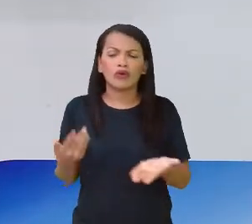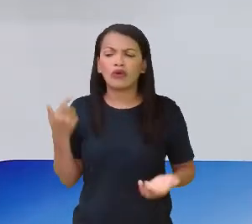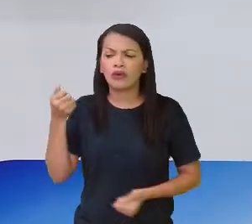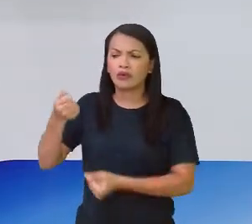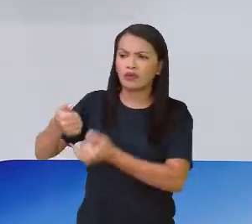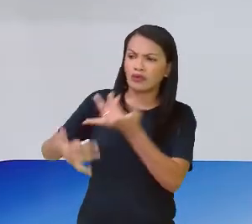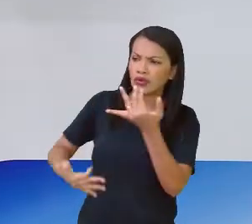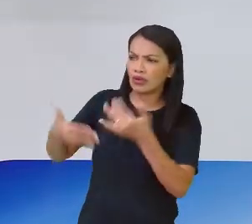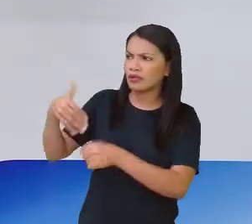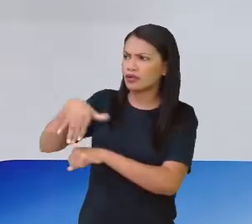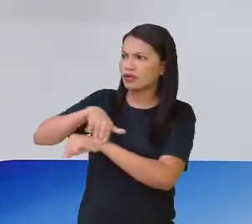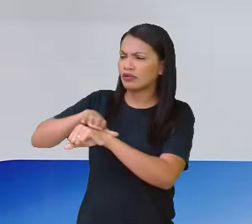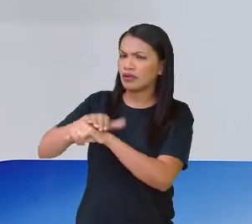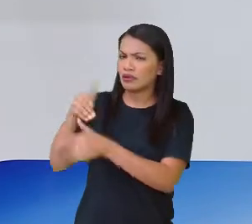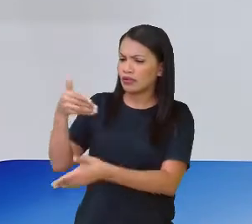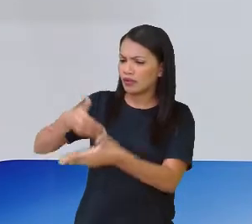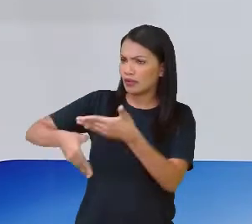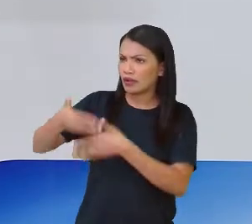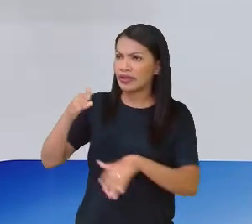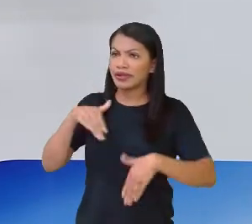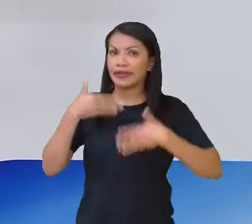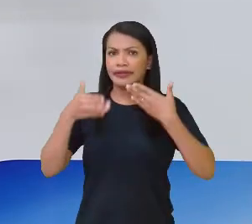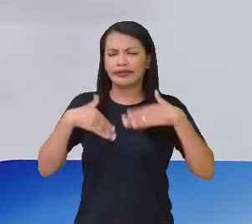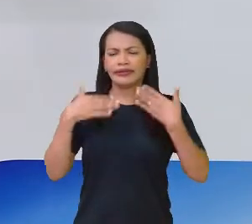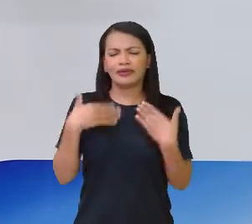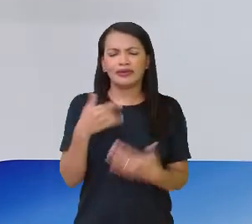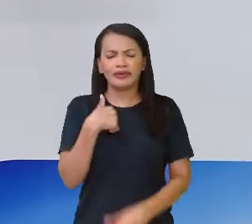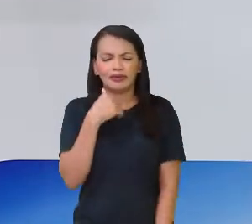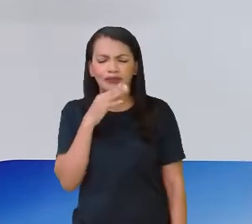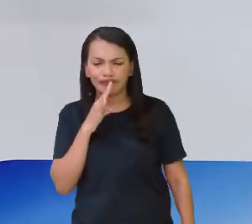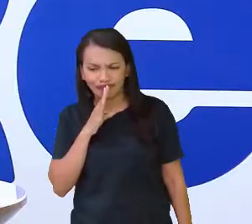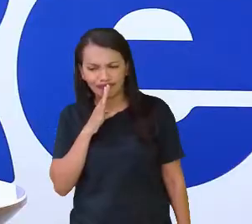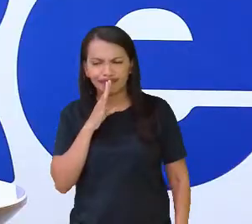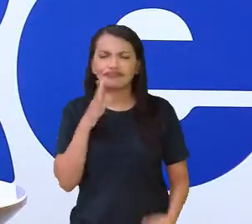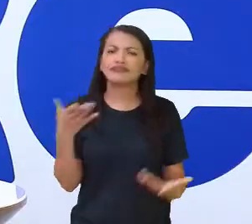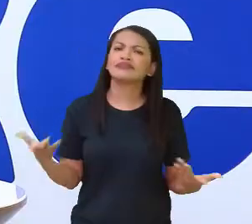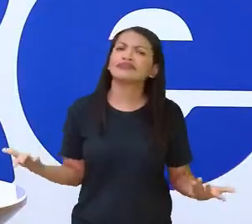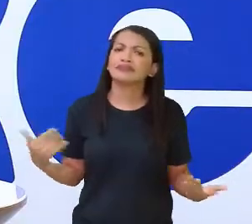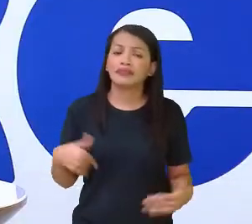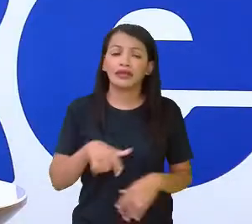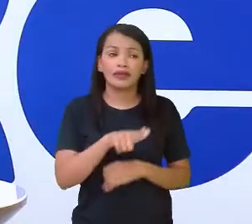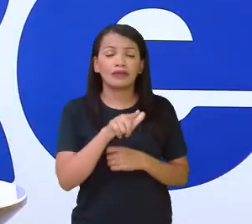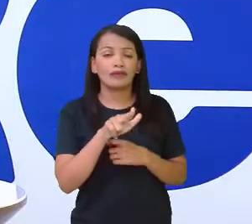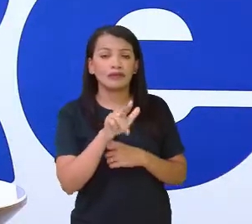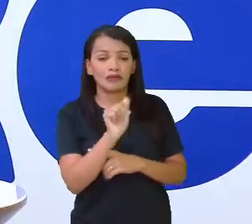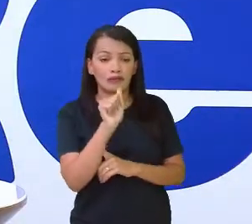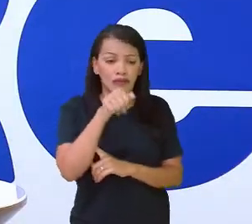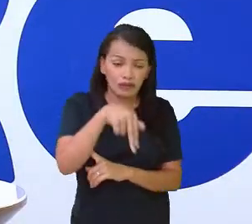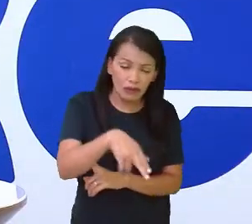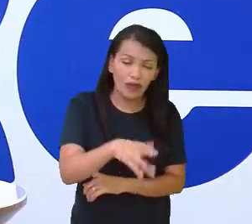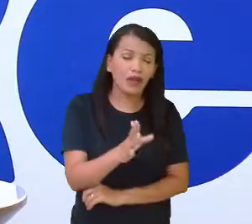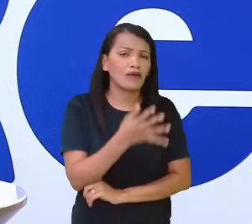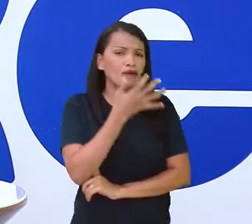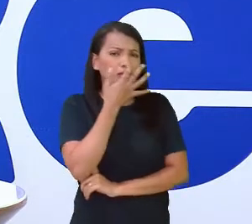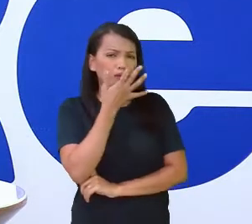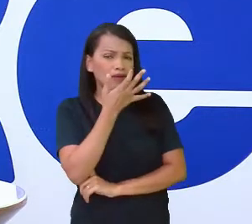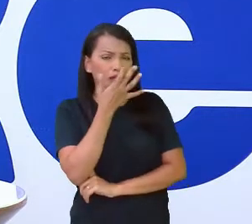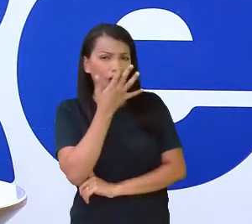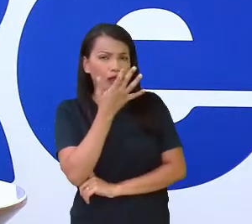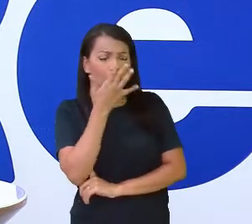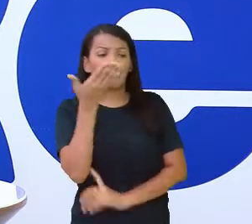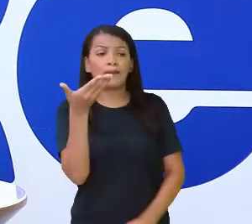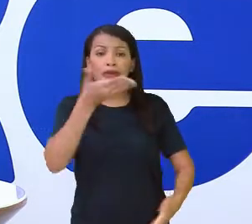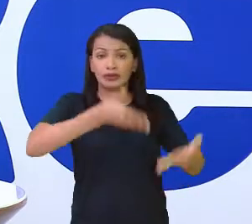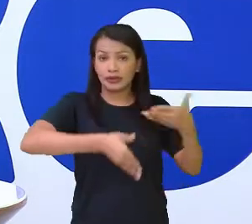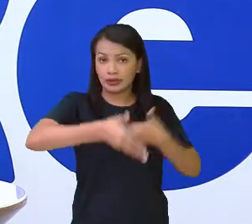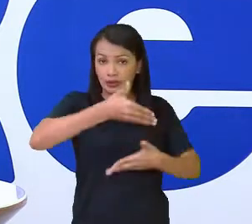chat? Eles estão conversando, estão eufóricos ou está todo mundo começou a semana caladinho? Hein? Luan, além de